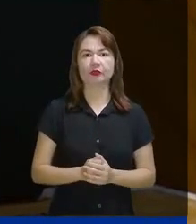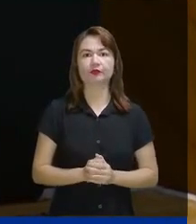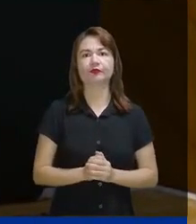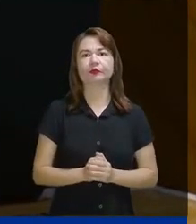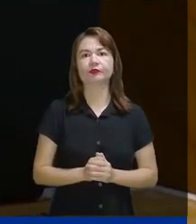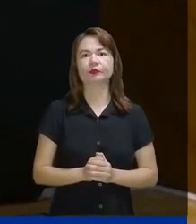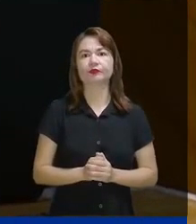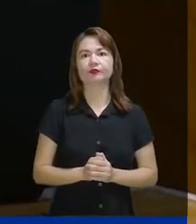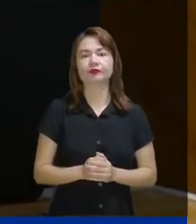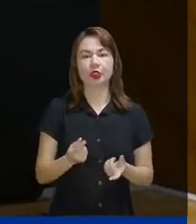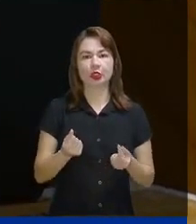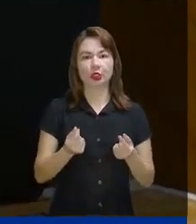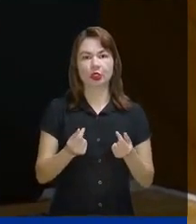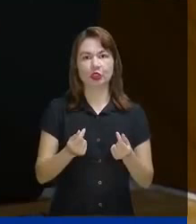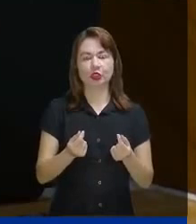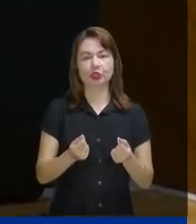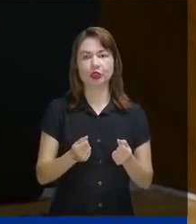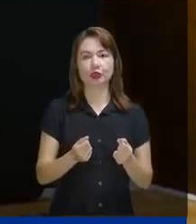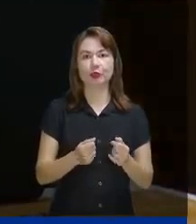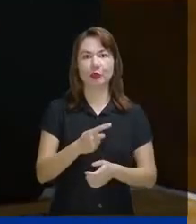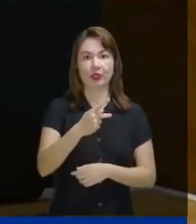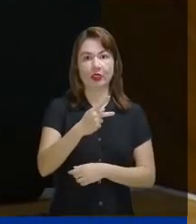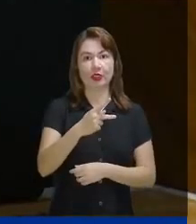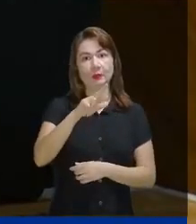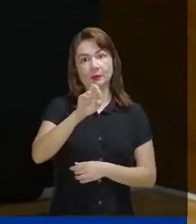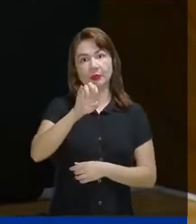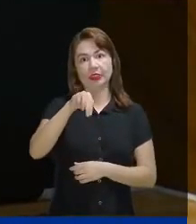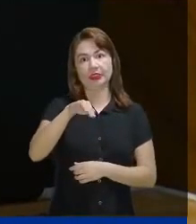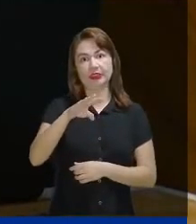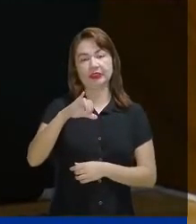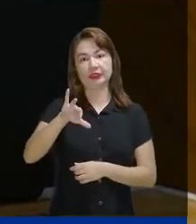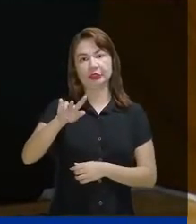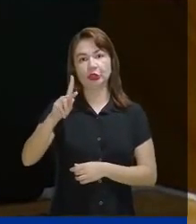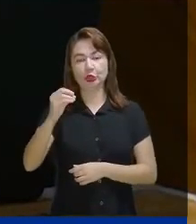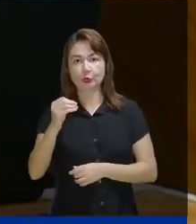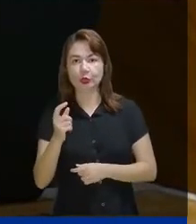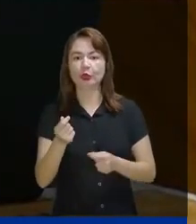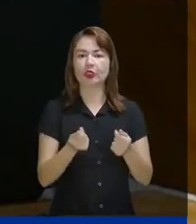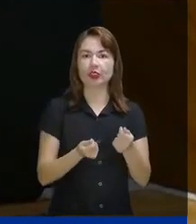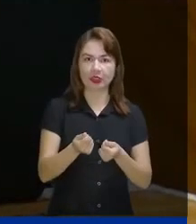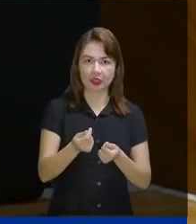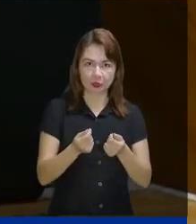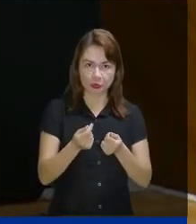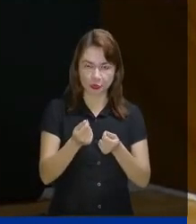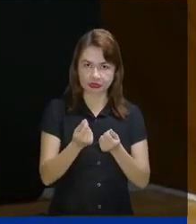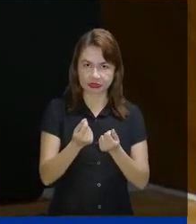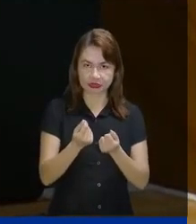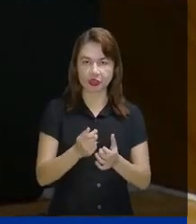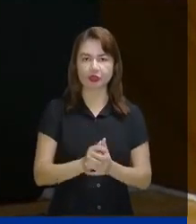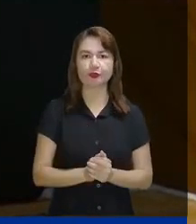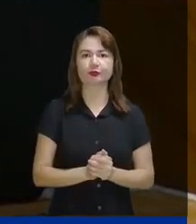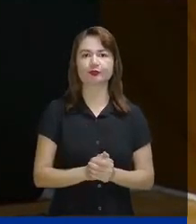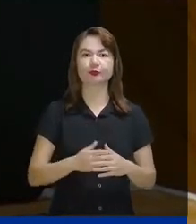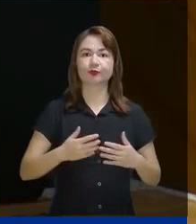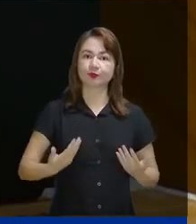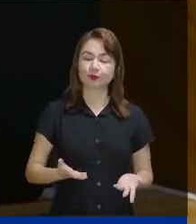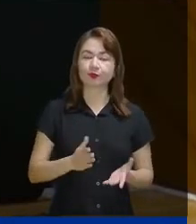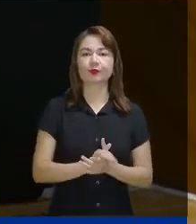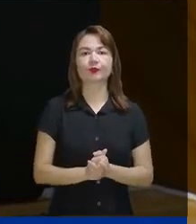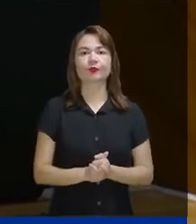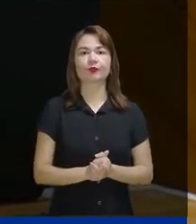do princípio da economicidade. E, ao final, pediu o conhecimento e provimento.